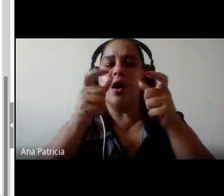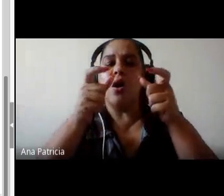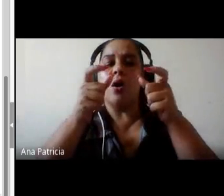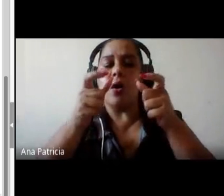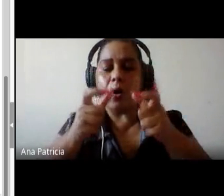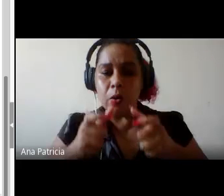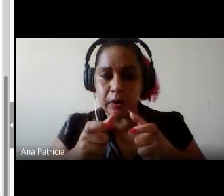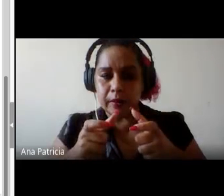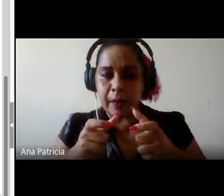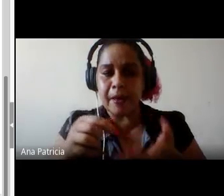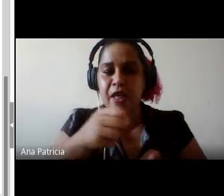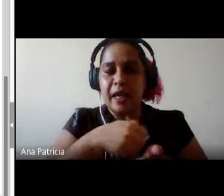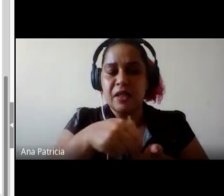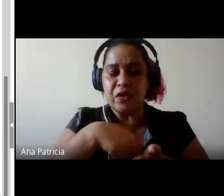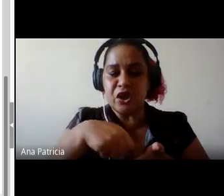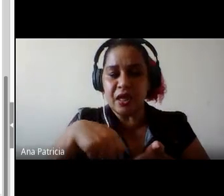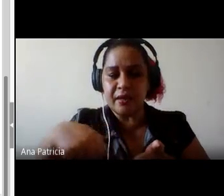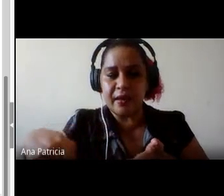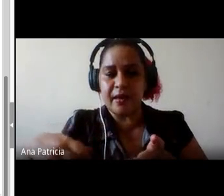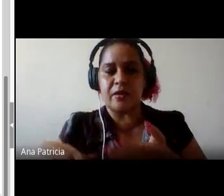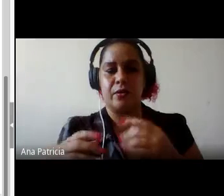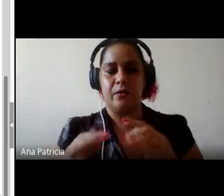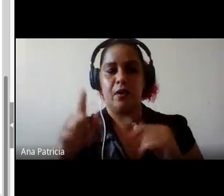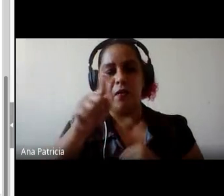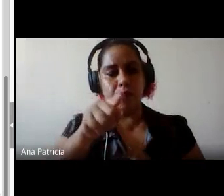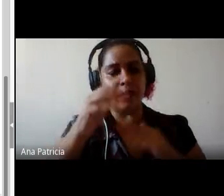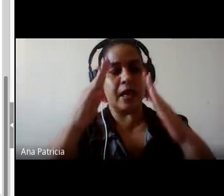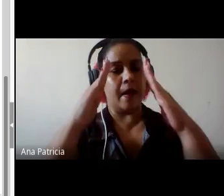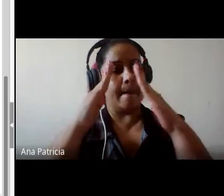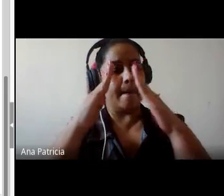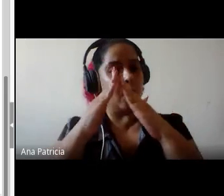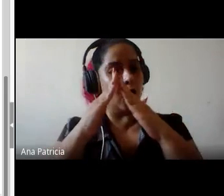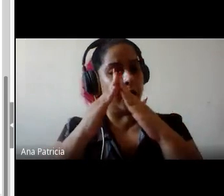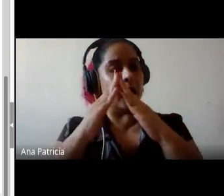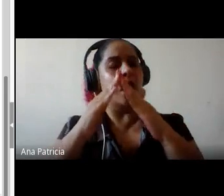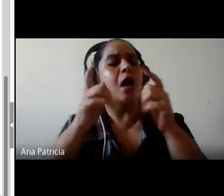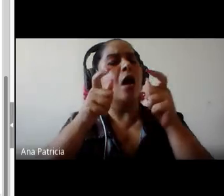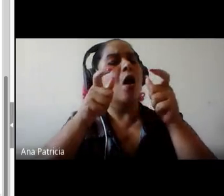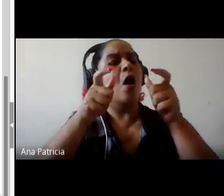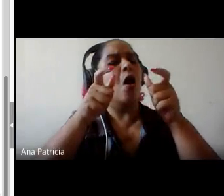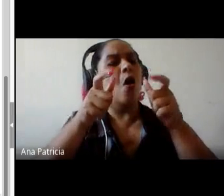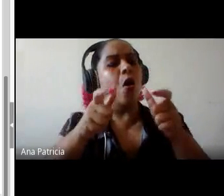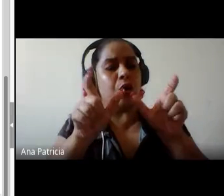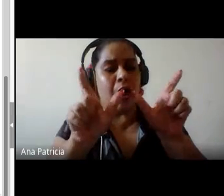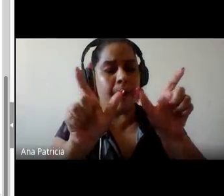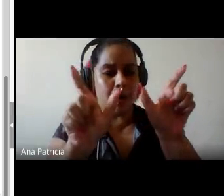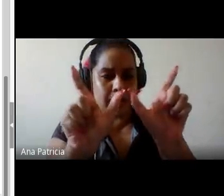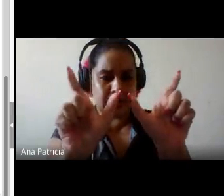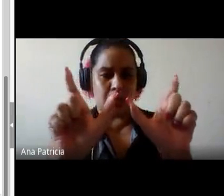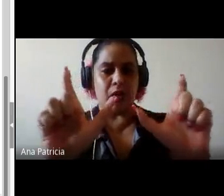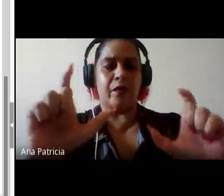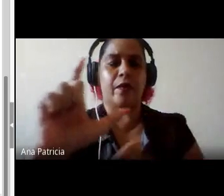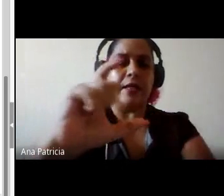mora onde? Para preencher aquelas fichinhas de endereço. Você mora onde? Ó a